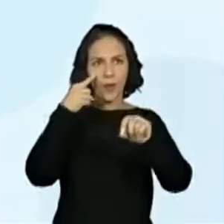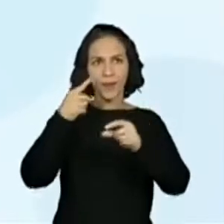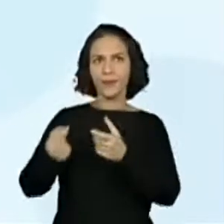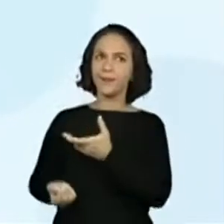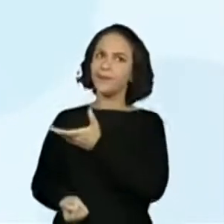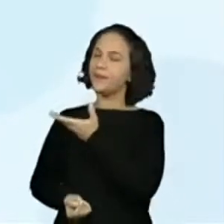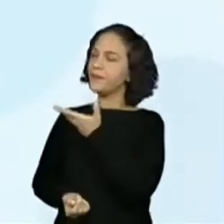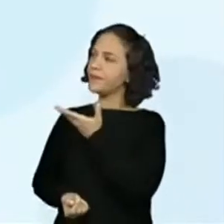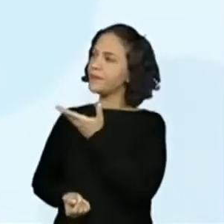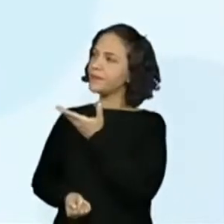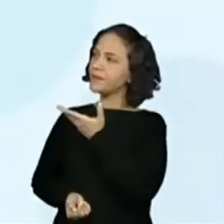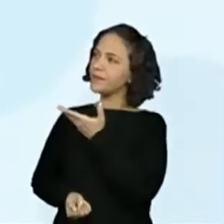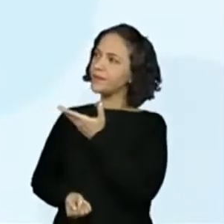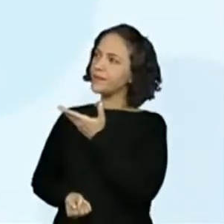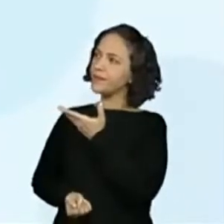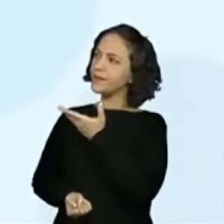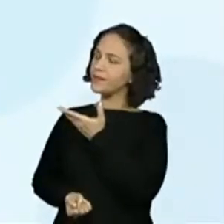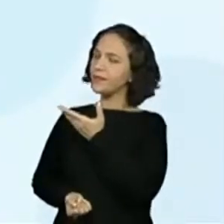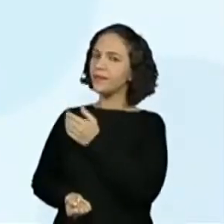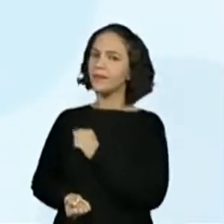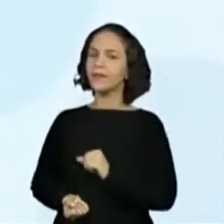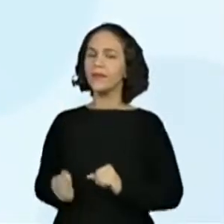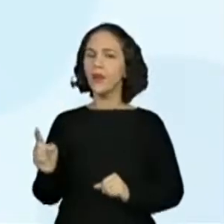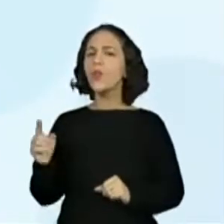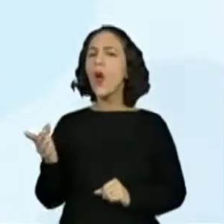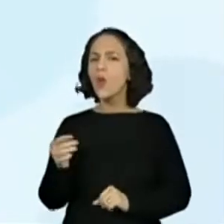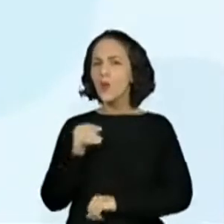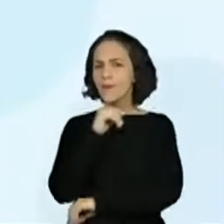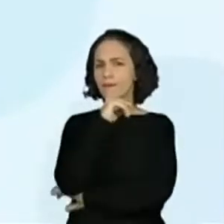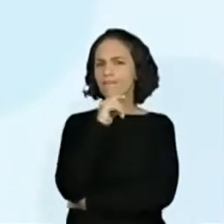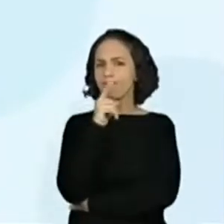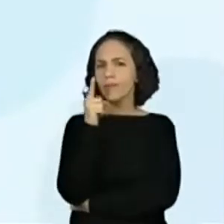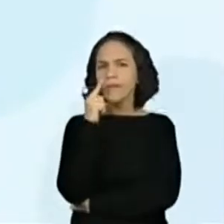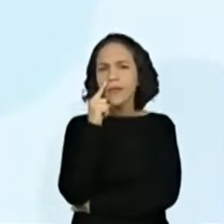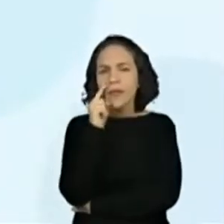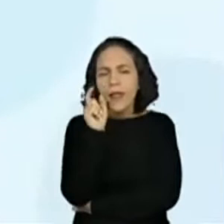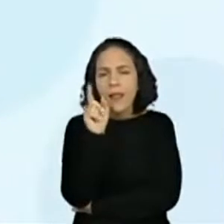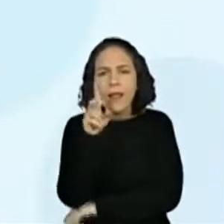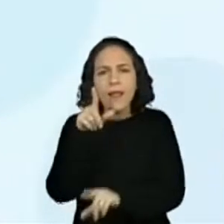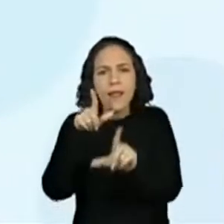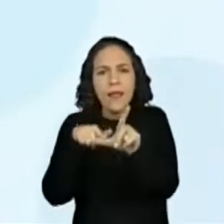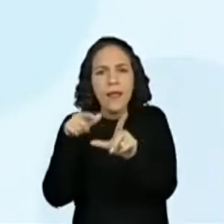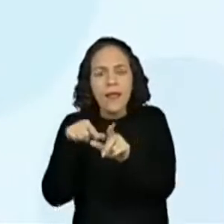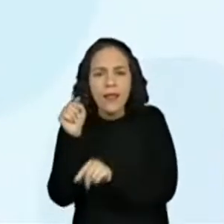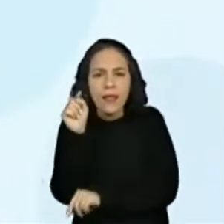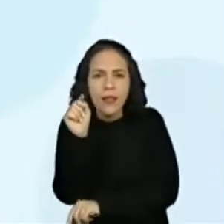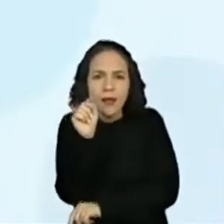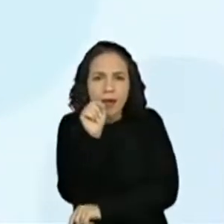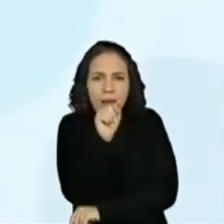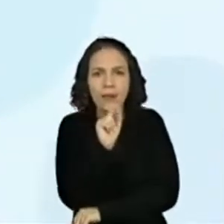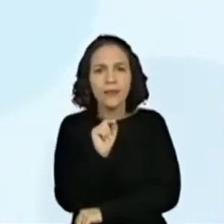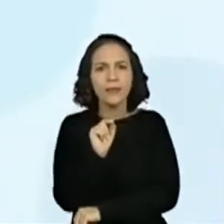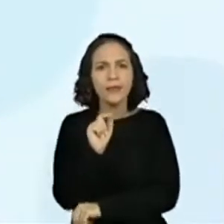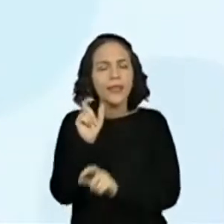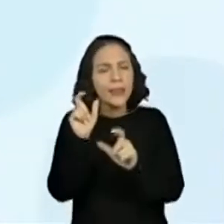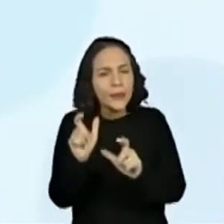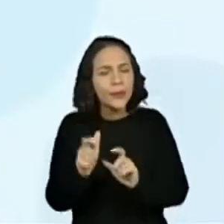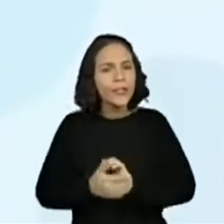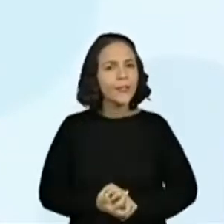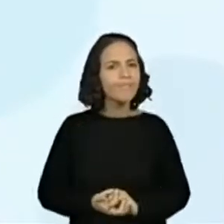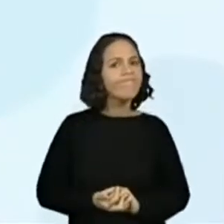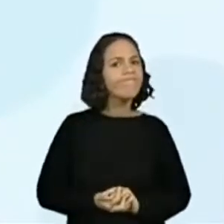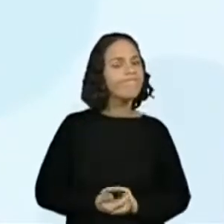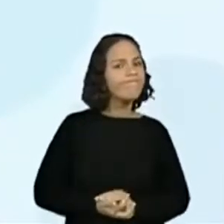leram corretamente, ok? Só observem as letras, as posições. Isso. Olha